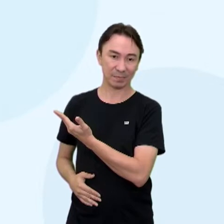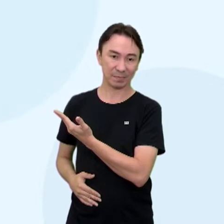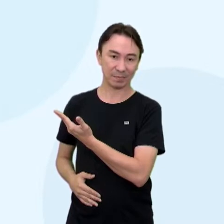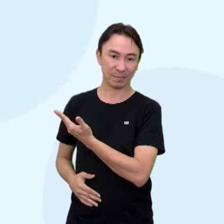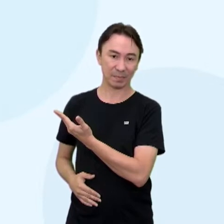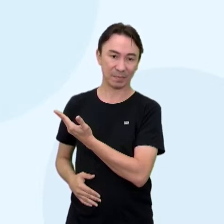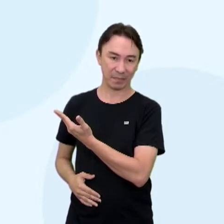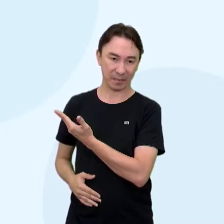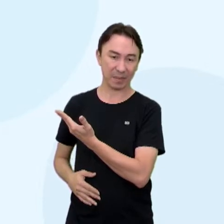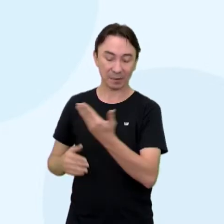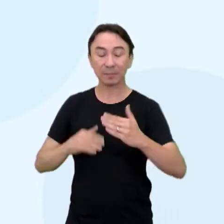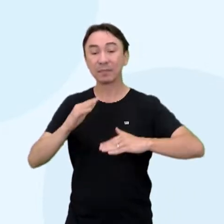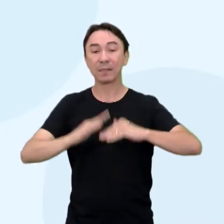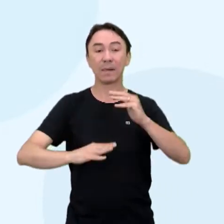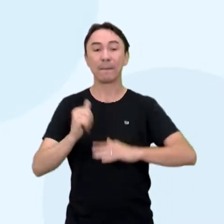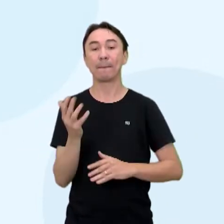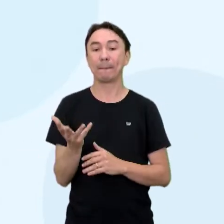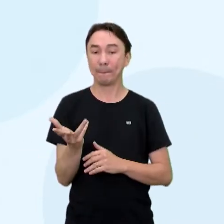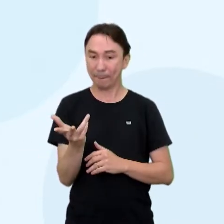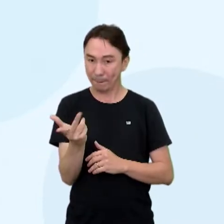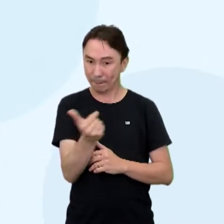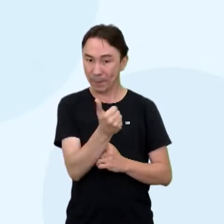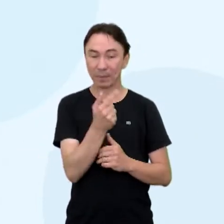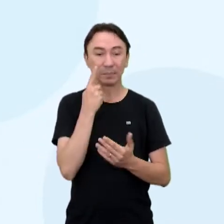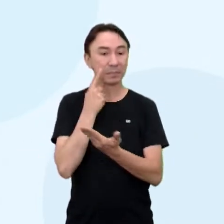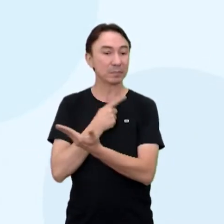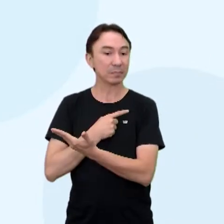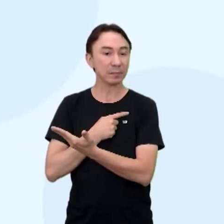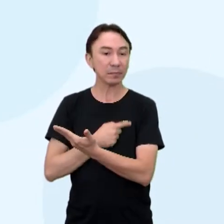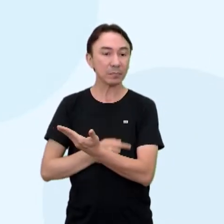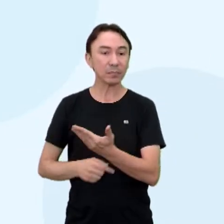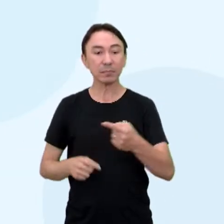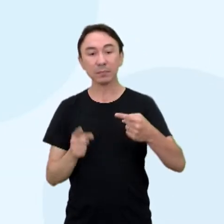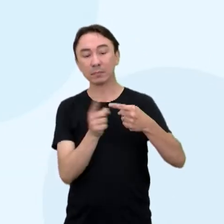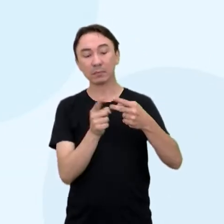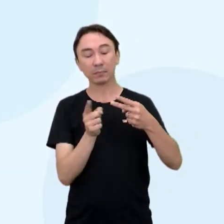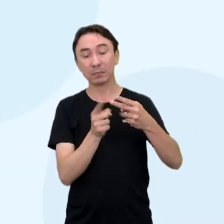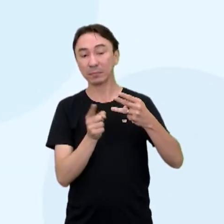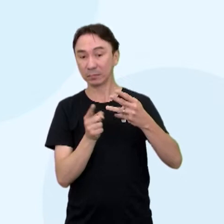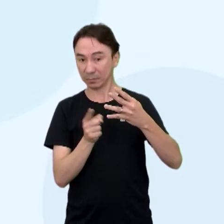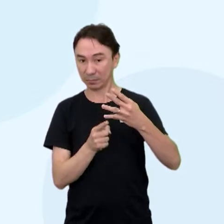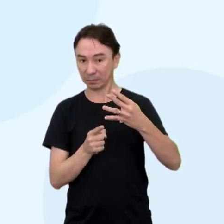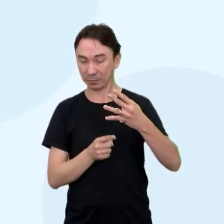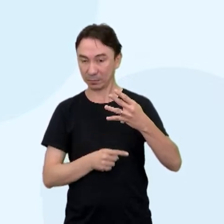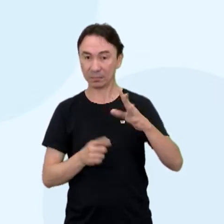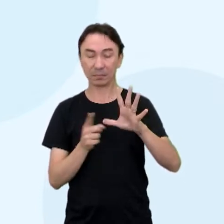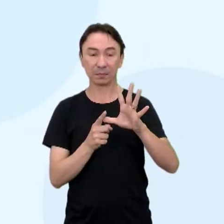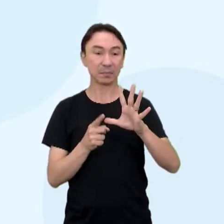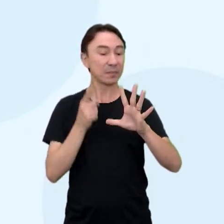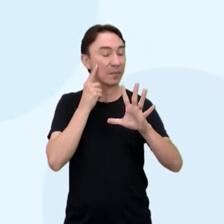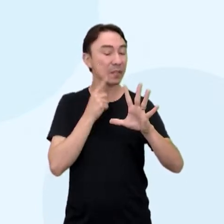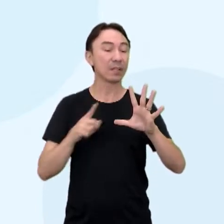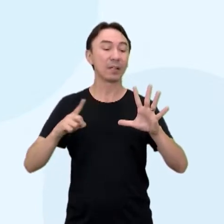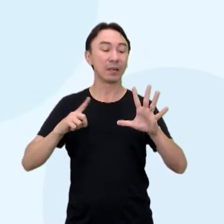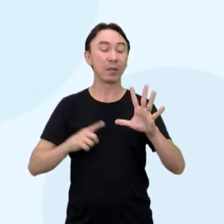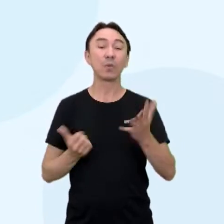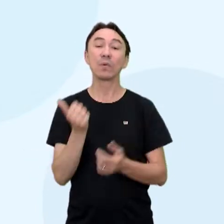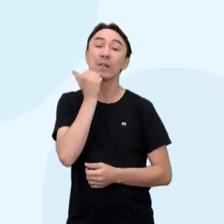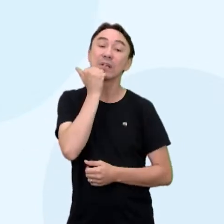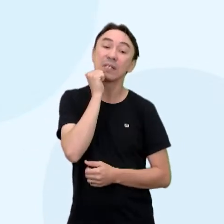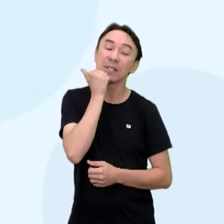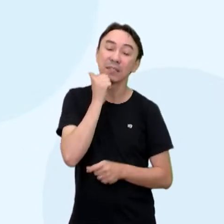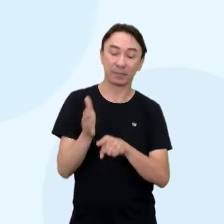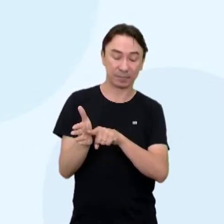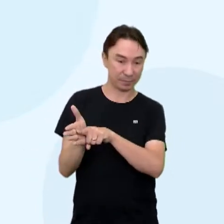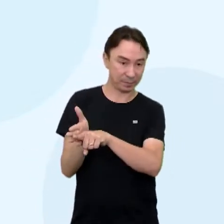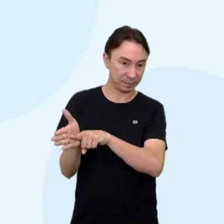vocês. Habilidades dos eixos estruturantes, o principal eixo é a investigação científica, e nós temos